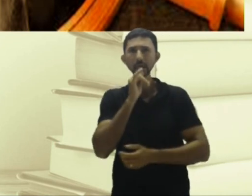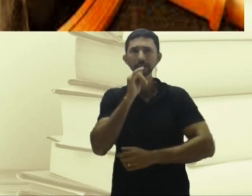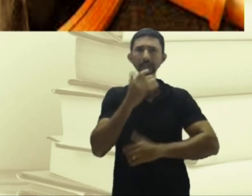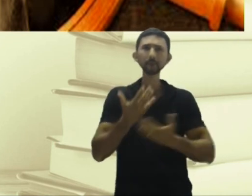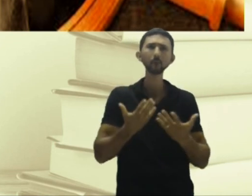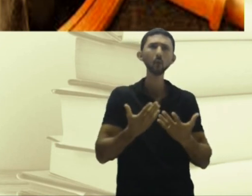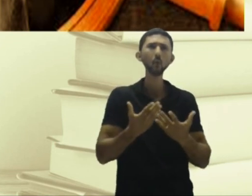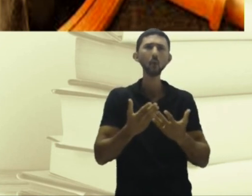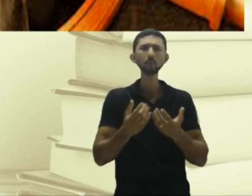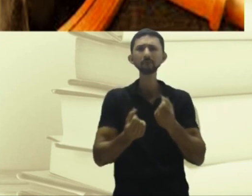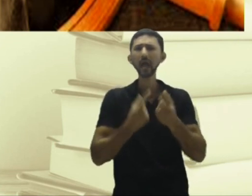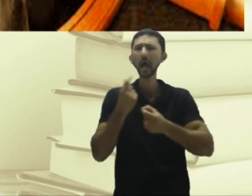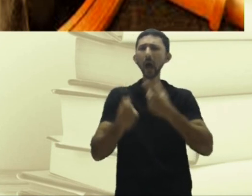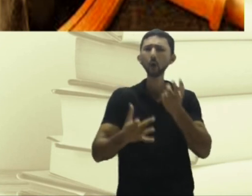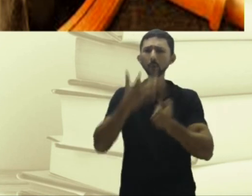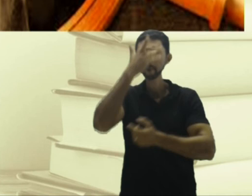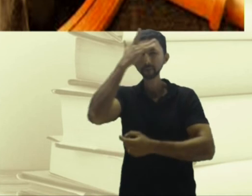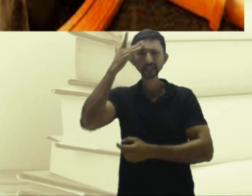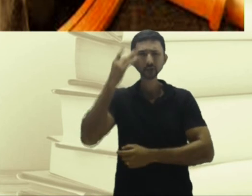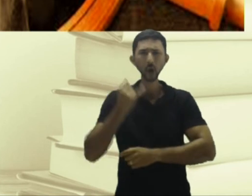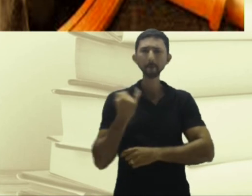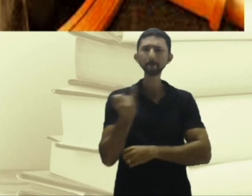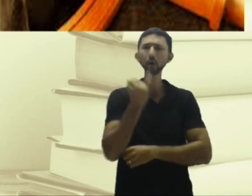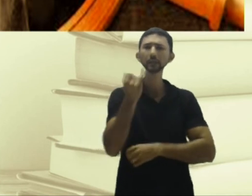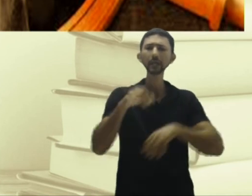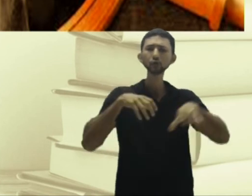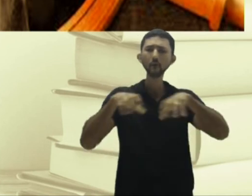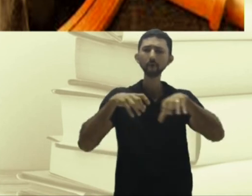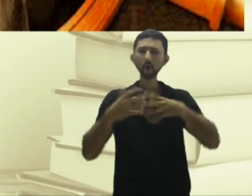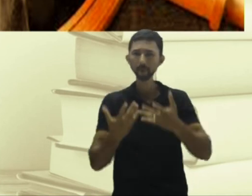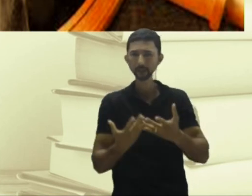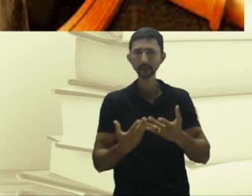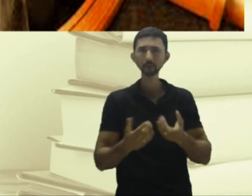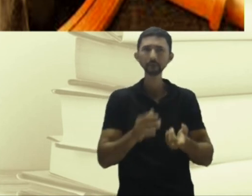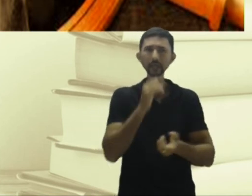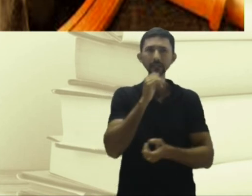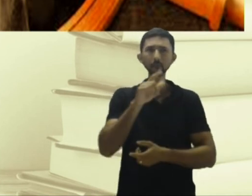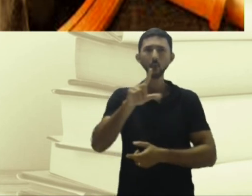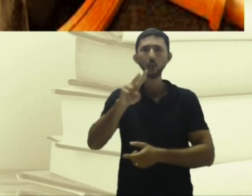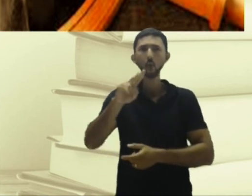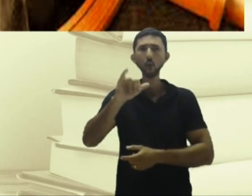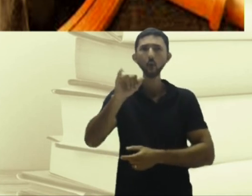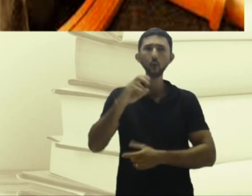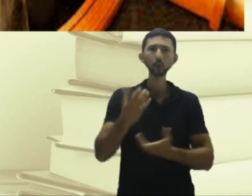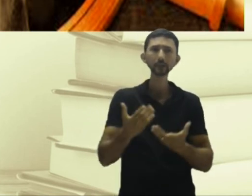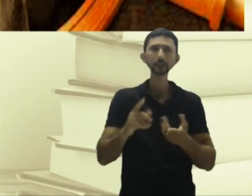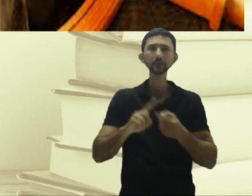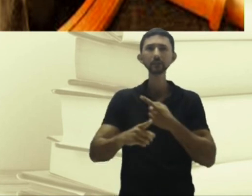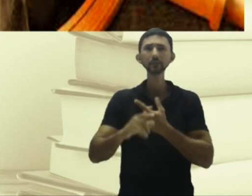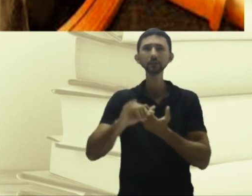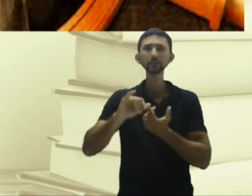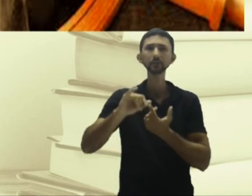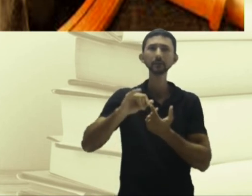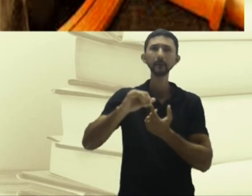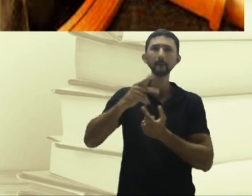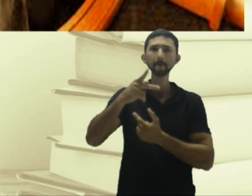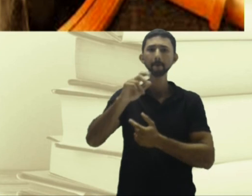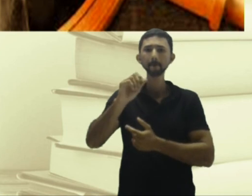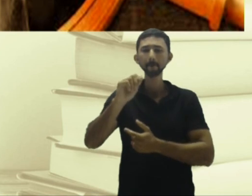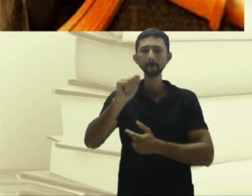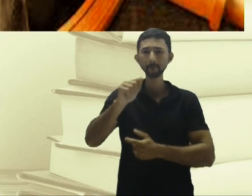aqui alguns representantes desses movimentos abolicionistas. Luiz Gama, José do Patrocínio,